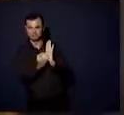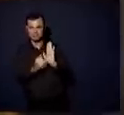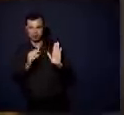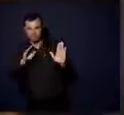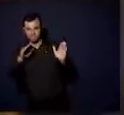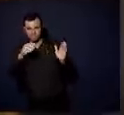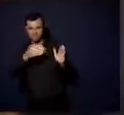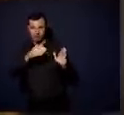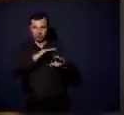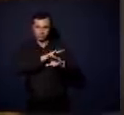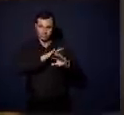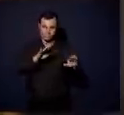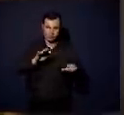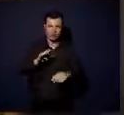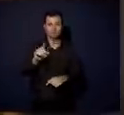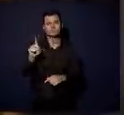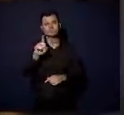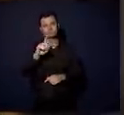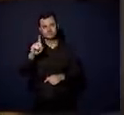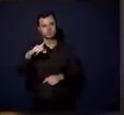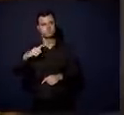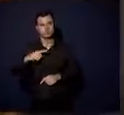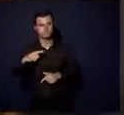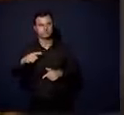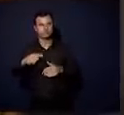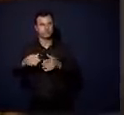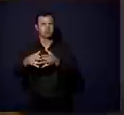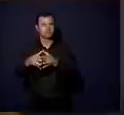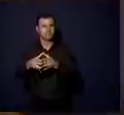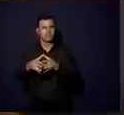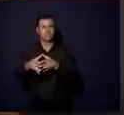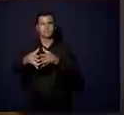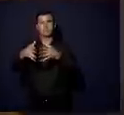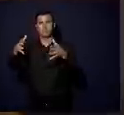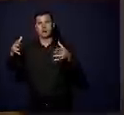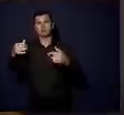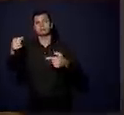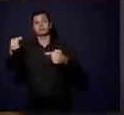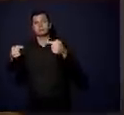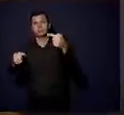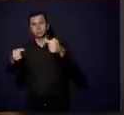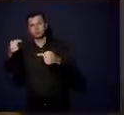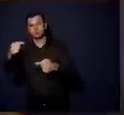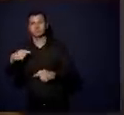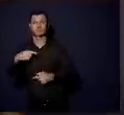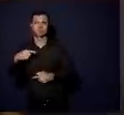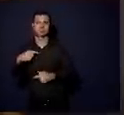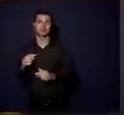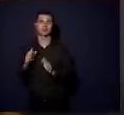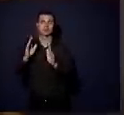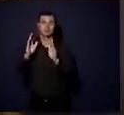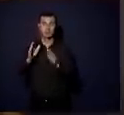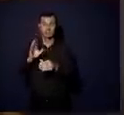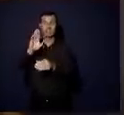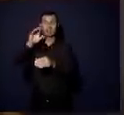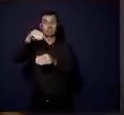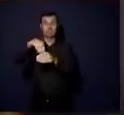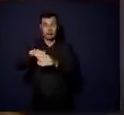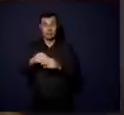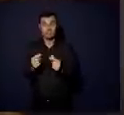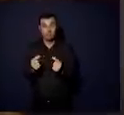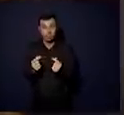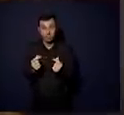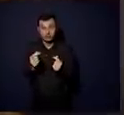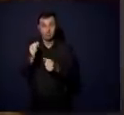acomodar essa expansão de uma nova política ou uma suplementação de uma política já existem dentro do orçamento anual